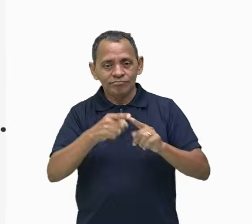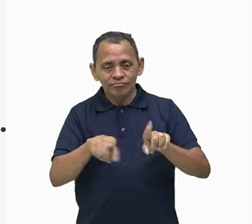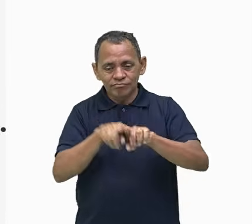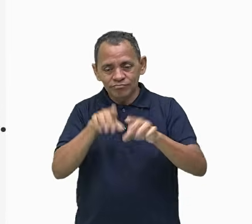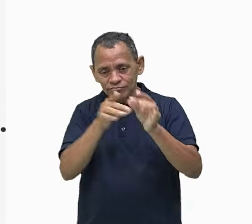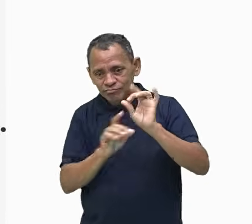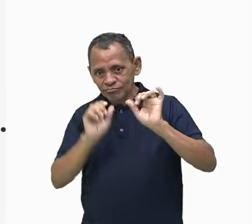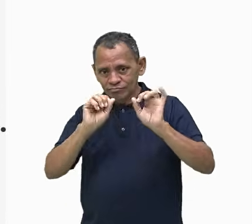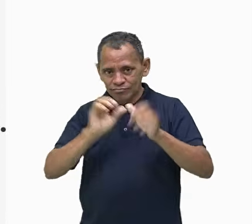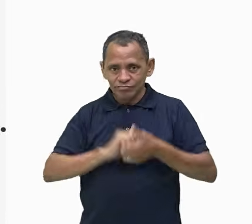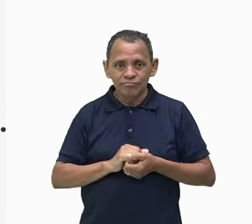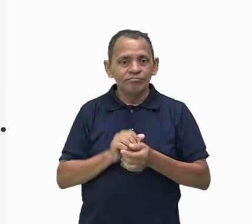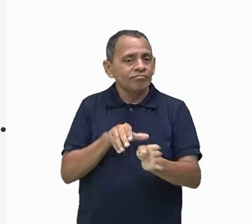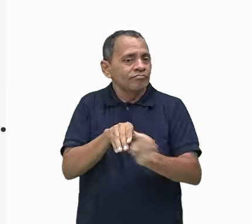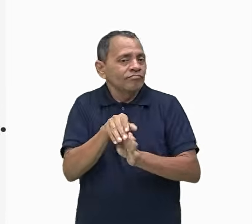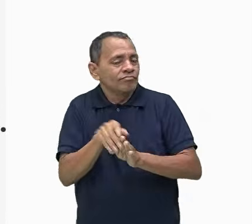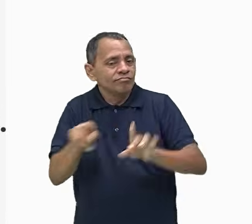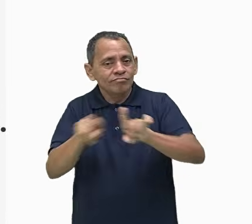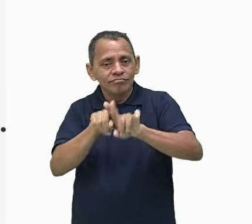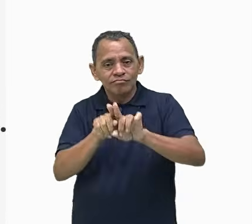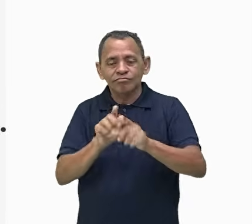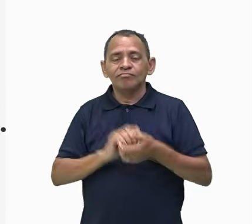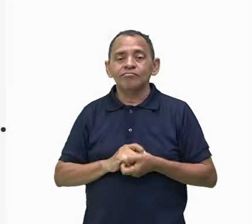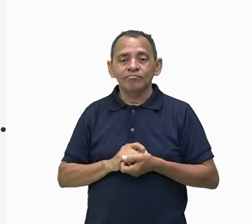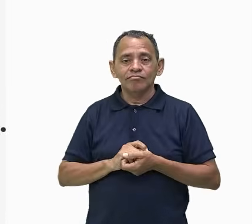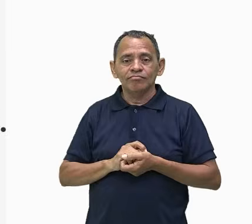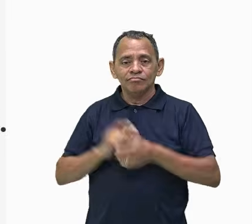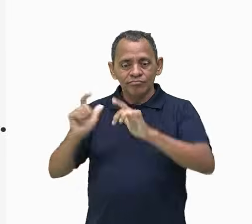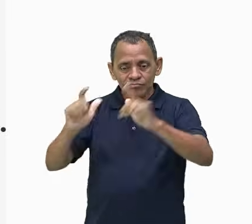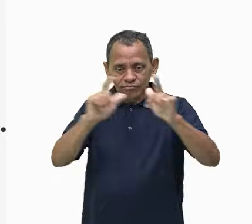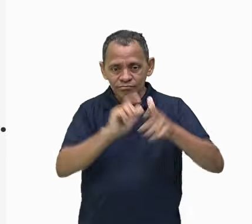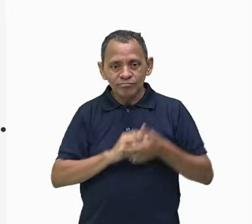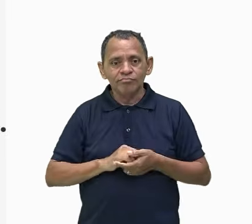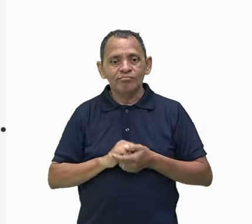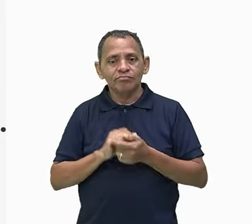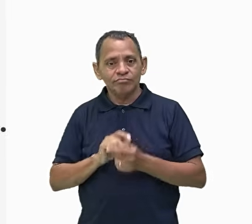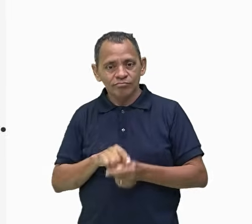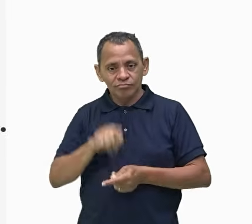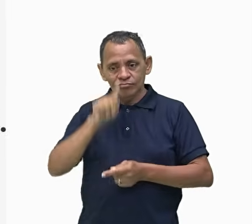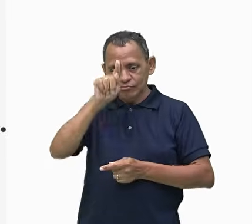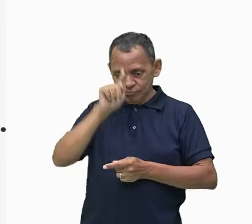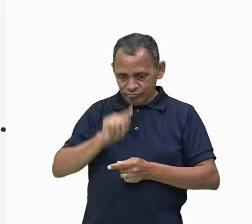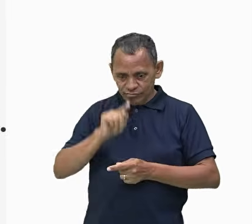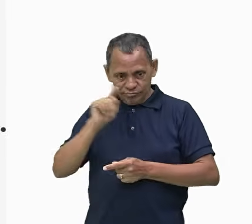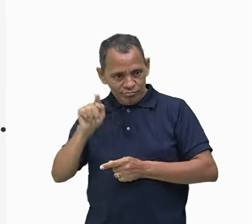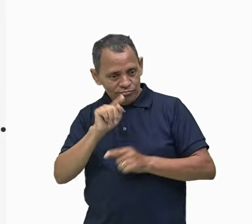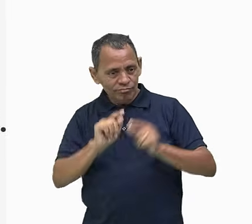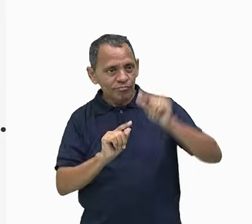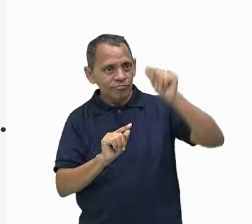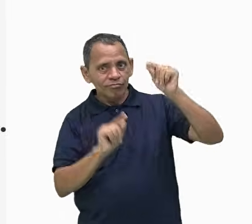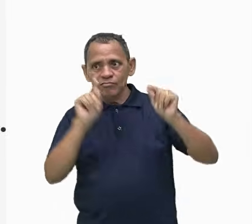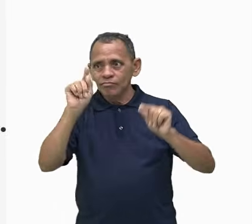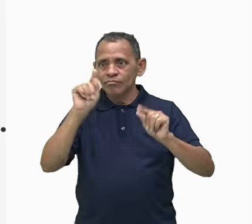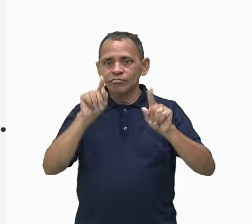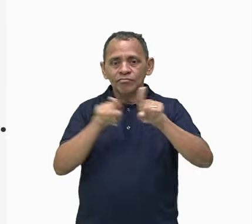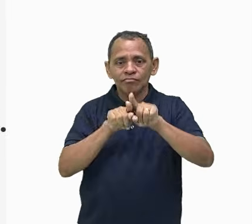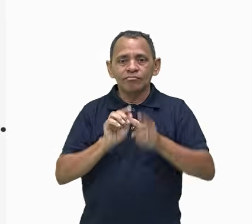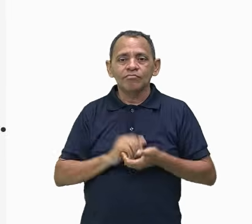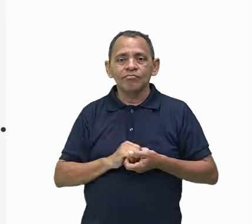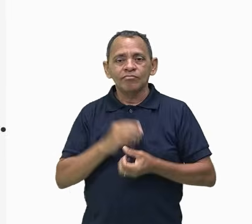detalhamento, orientação e localização. Pontos cardeais, colaterais e subcolaterais. Meios